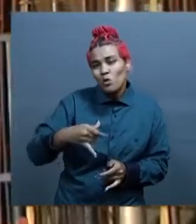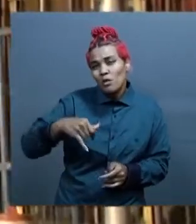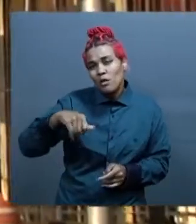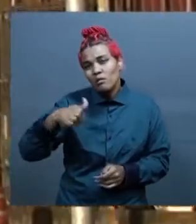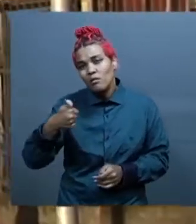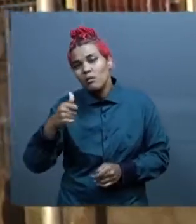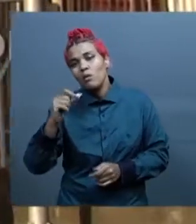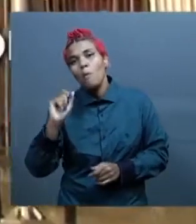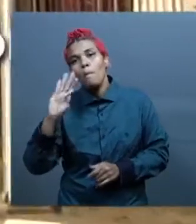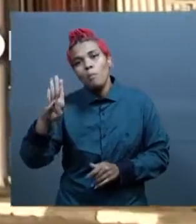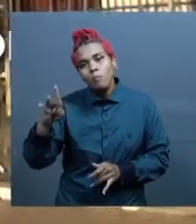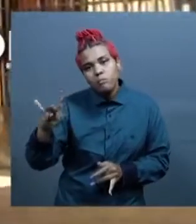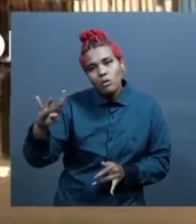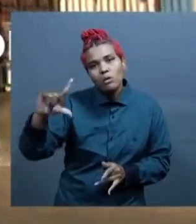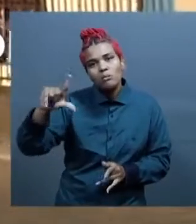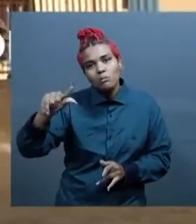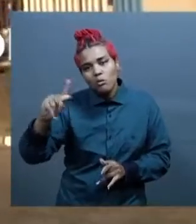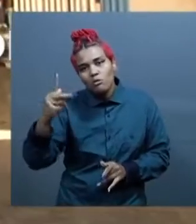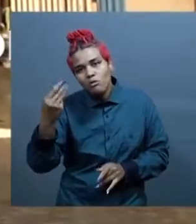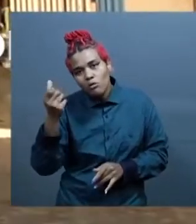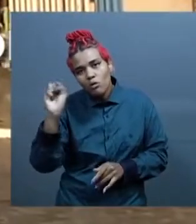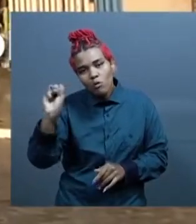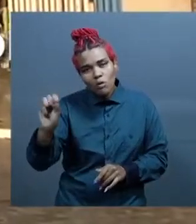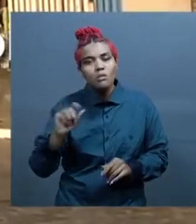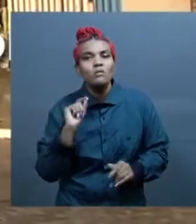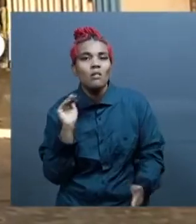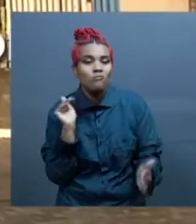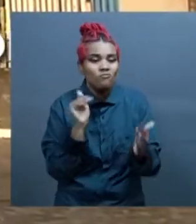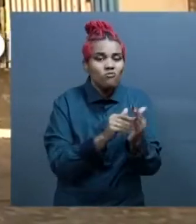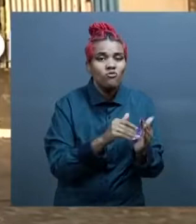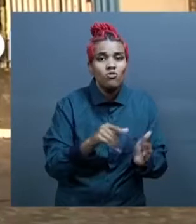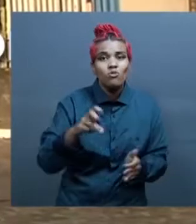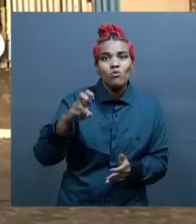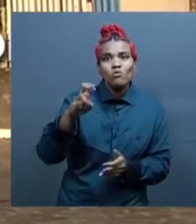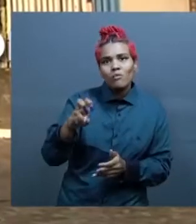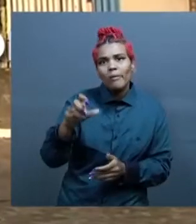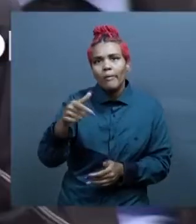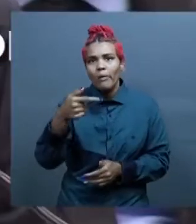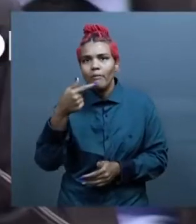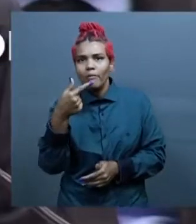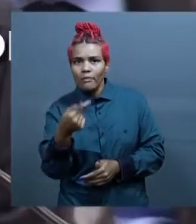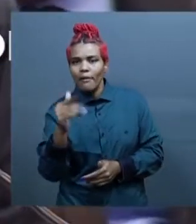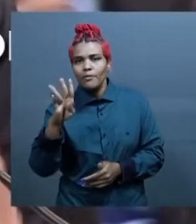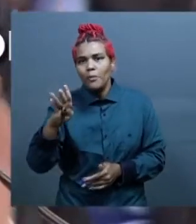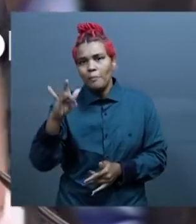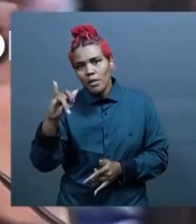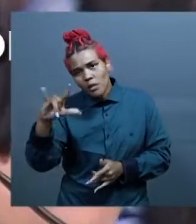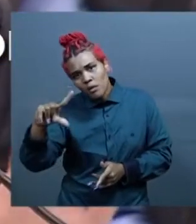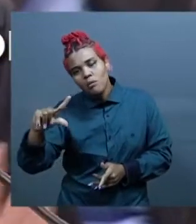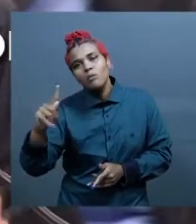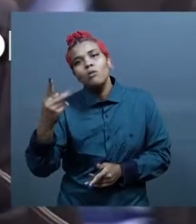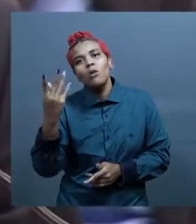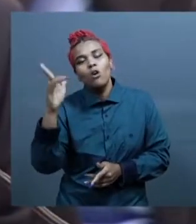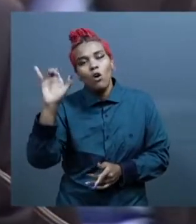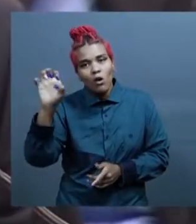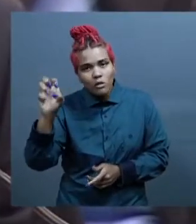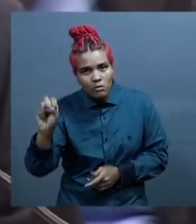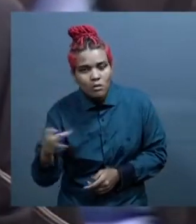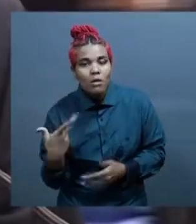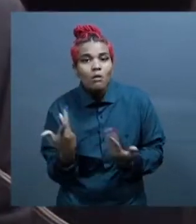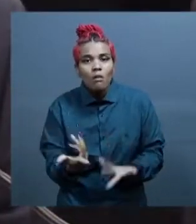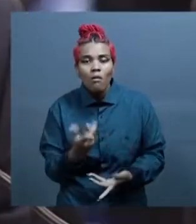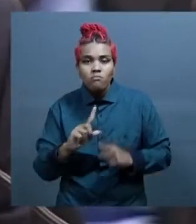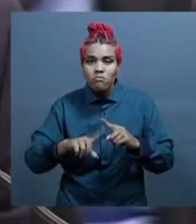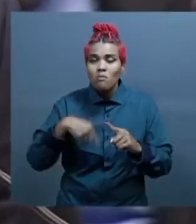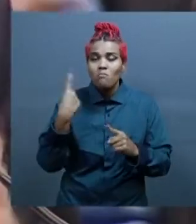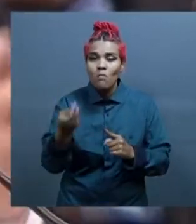para o exterior teriam atingido a marca de quase 57 bilhões de reais na segunda feira passada a pasta informou